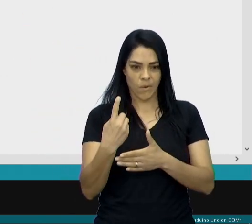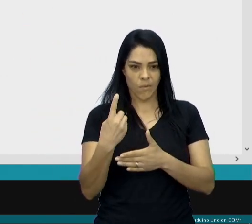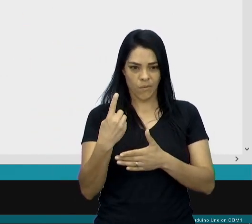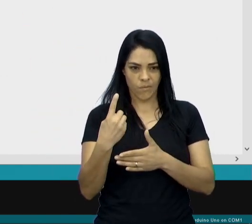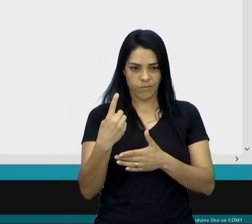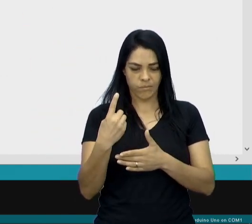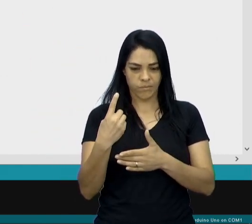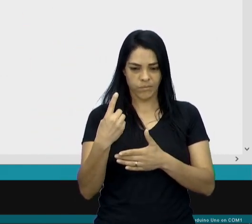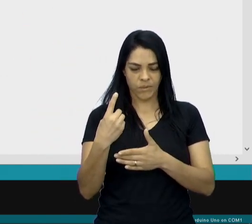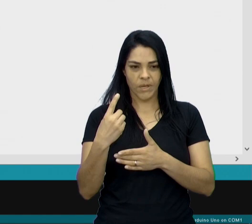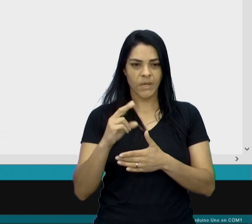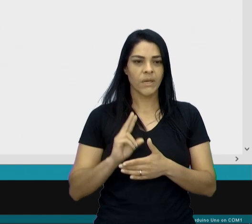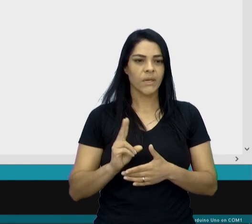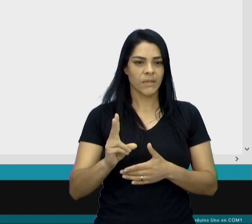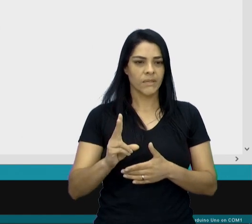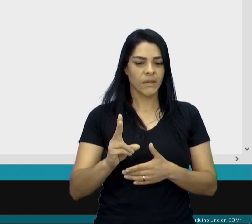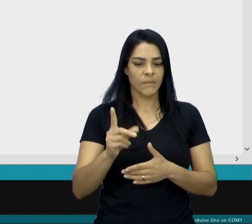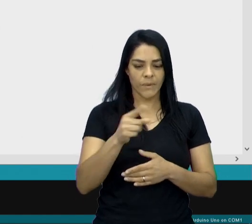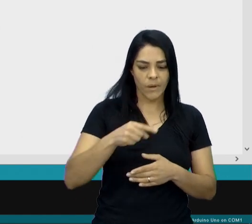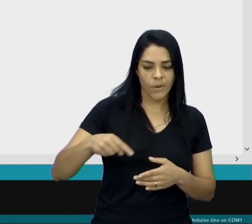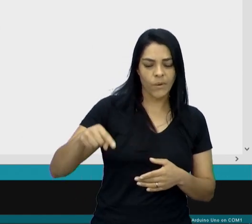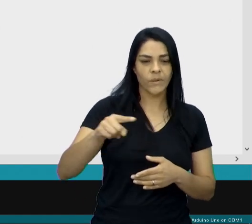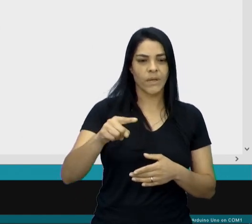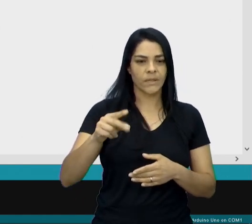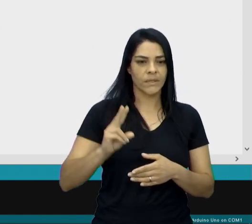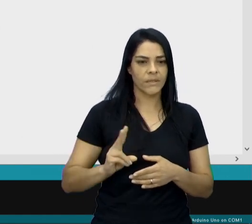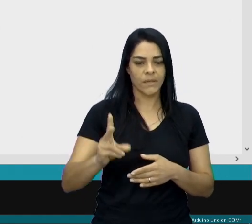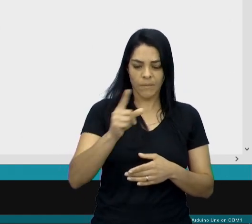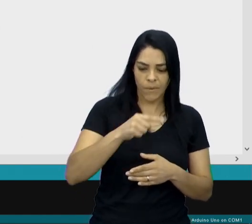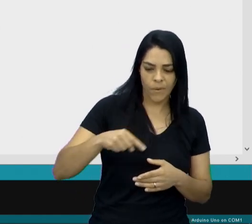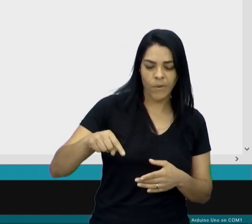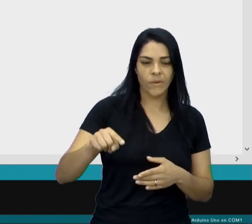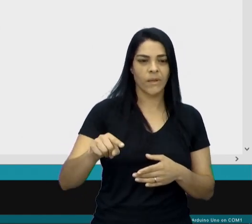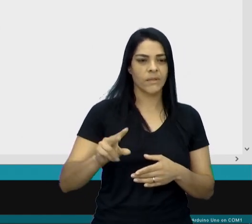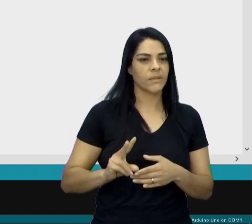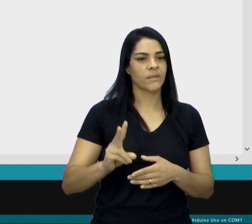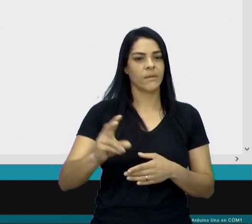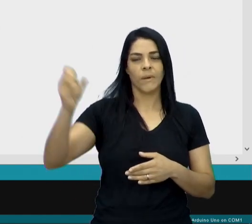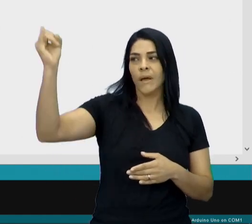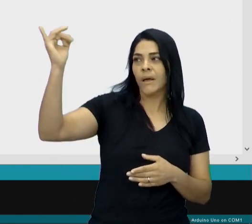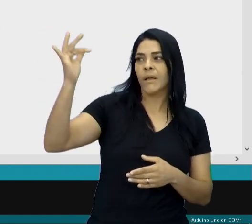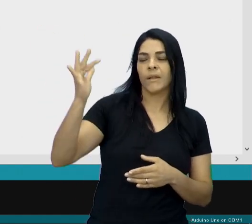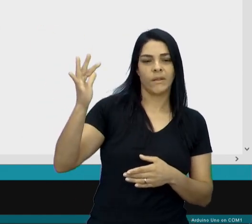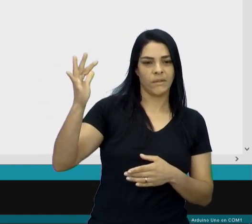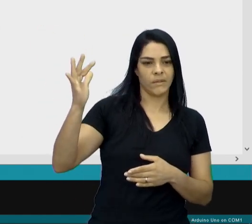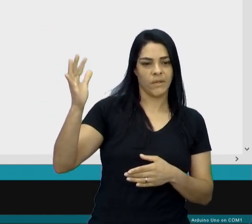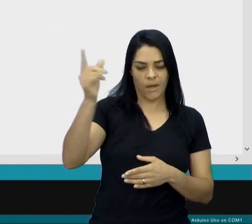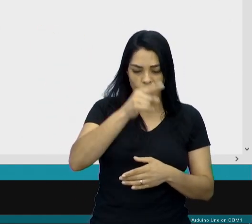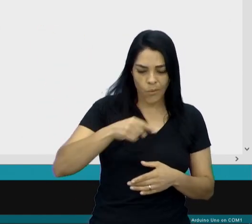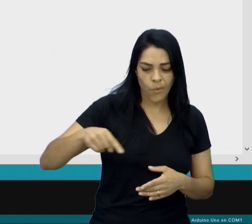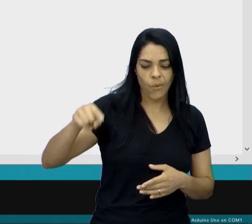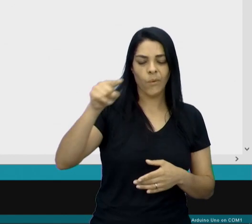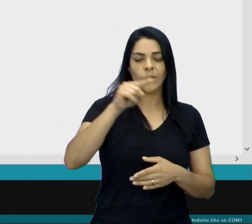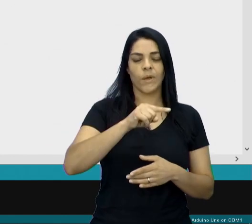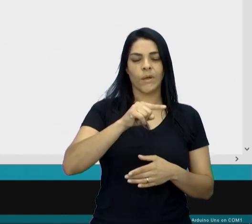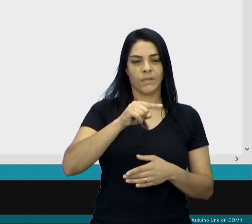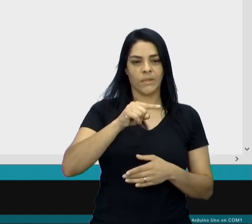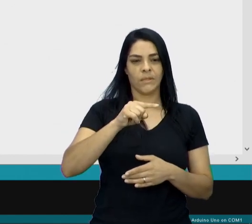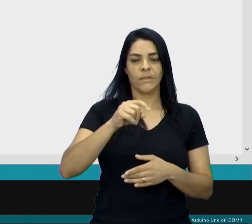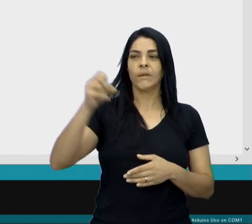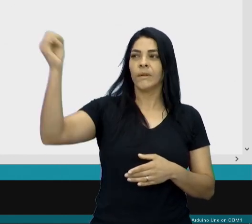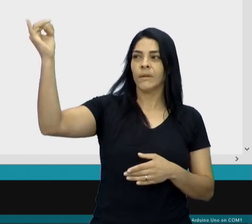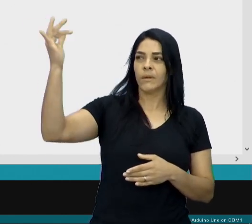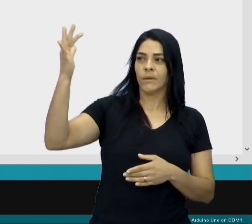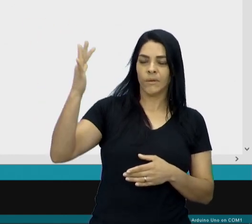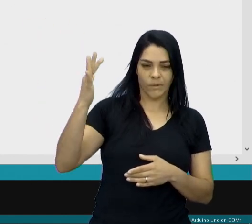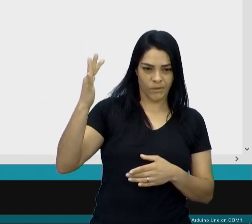passa. Então, por exemplo, começa com zero, tá apagado. Então, acende um LED na primeira sequência. Na segunda sequência,